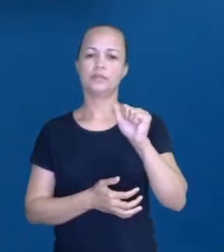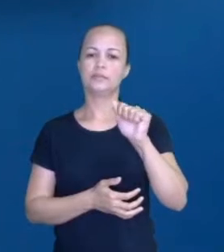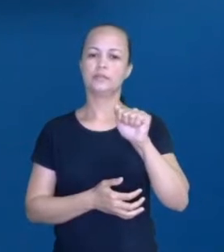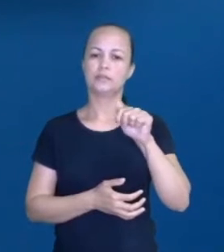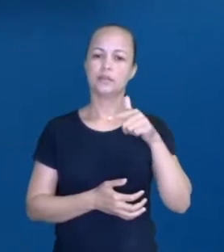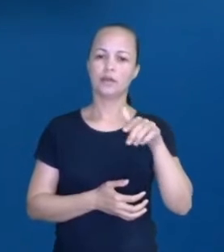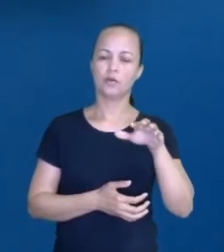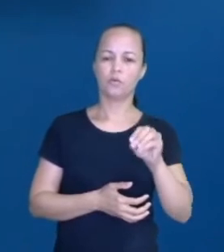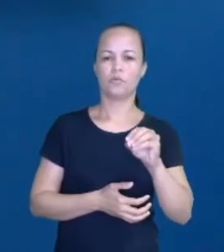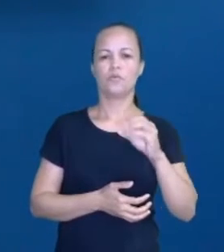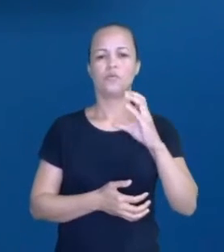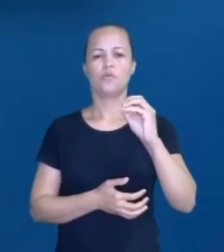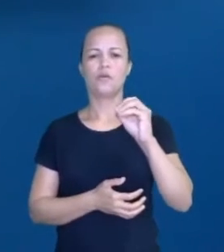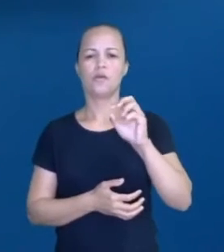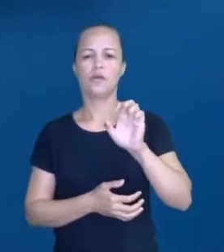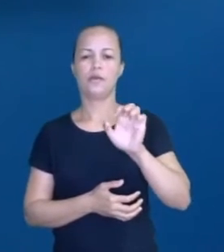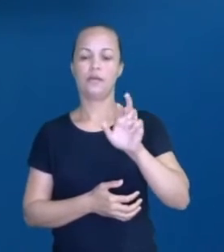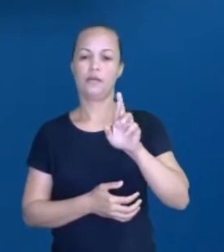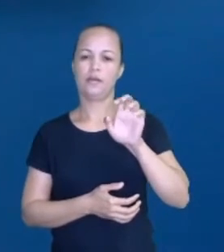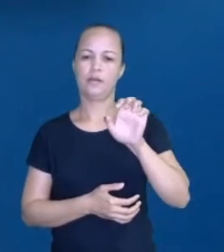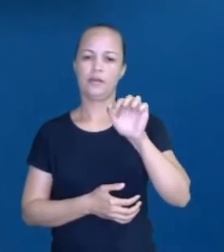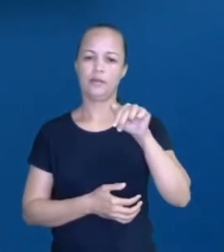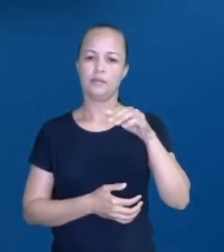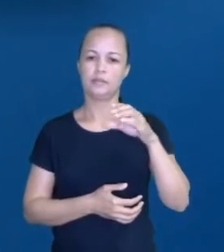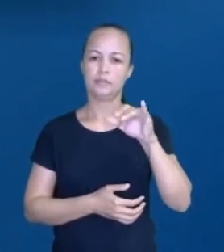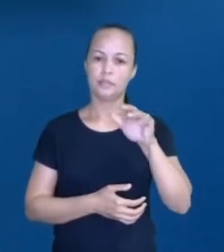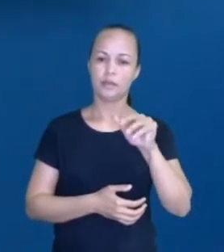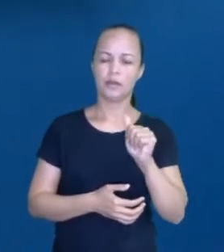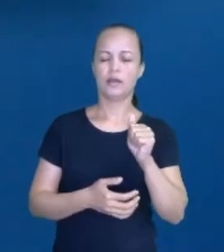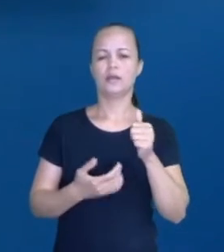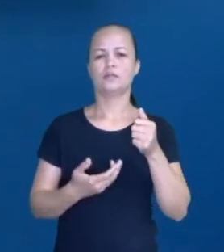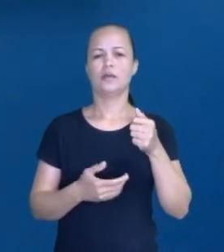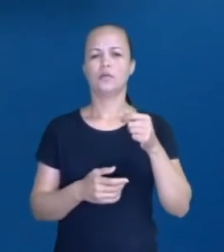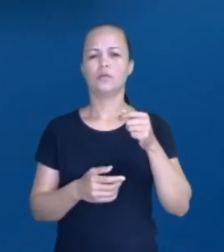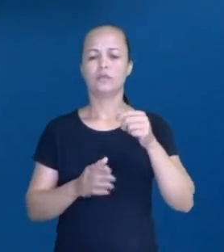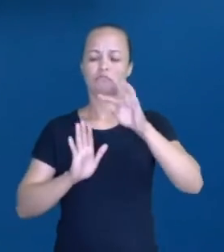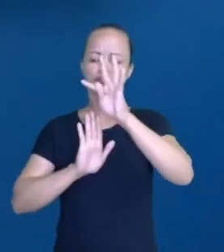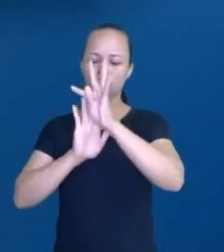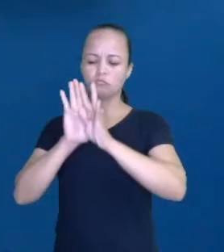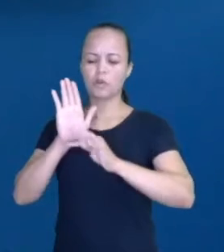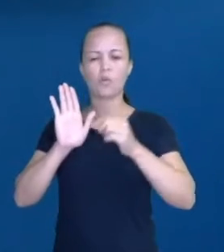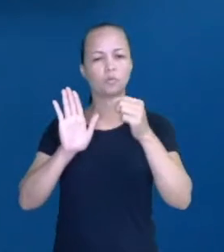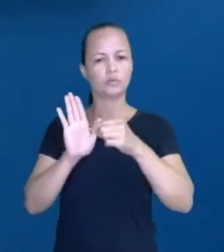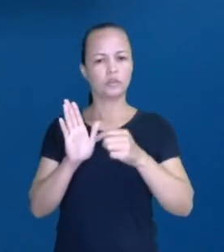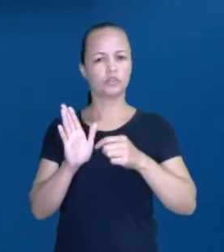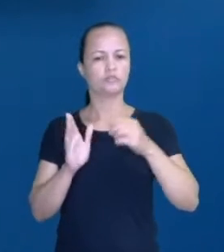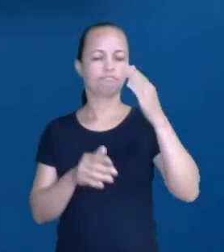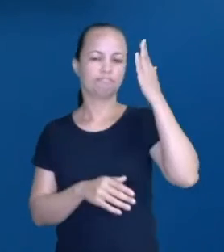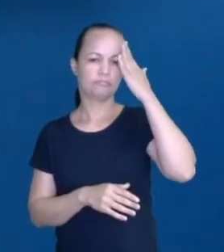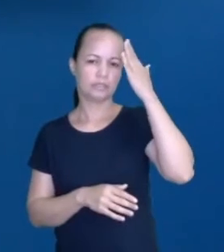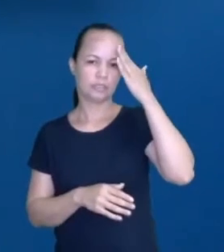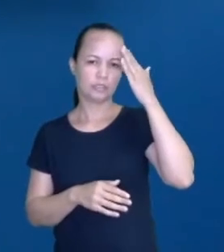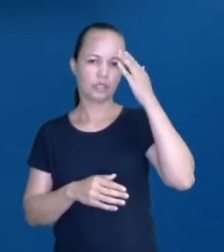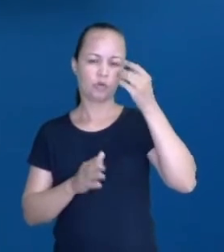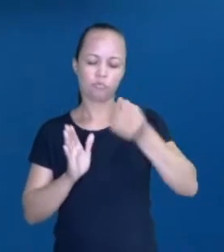coerência. Quem for ler o nosso texto vai entender o que a gente quis passar.